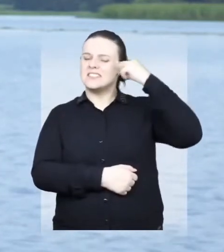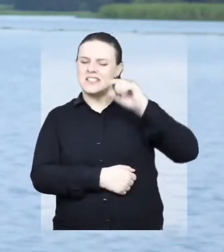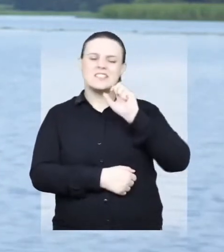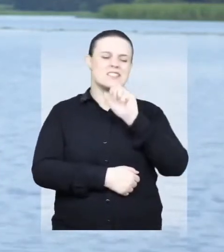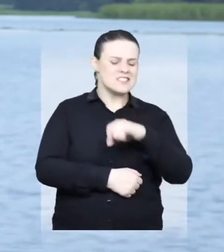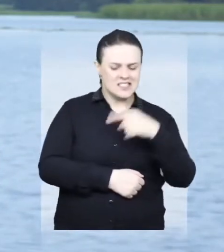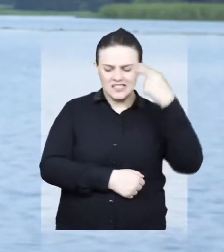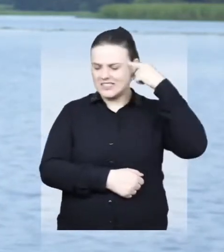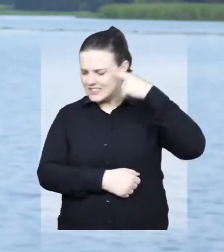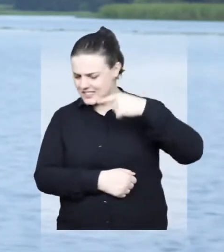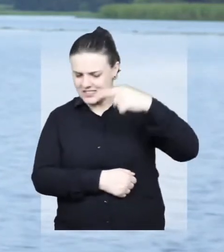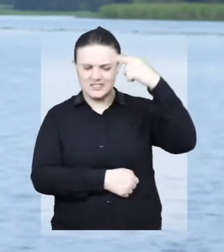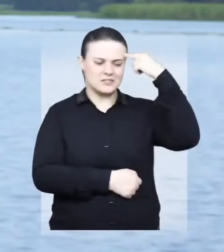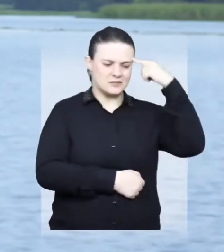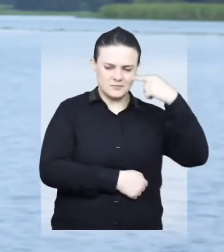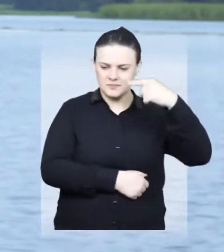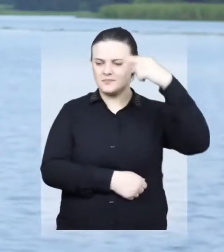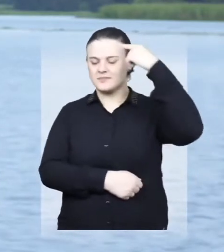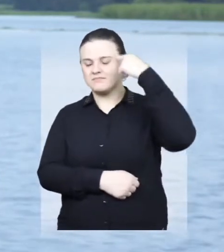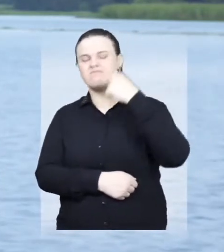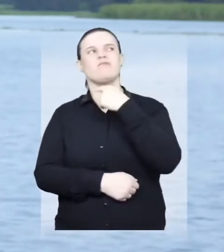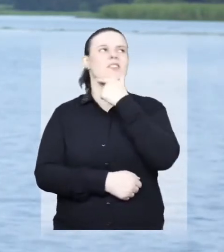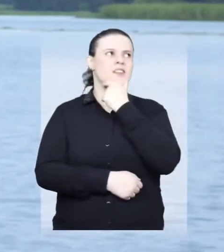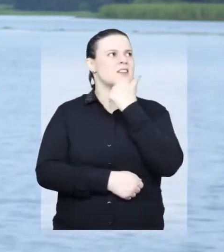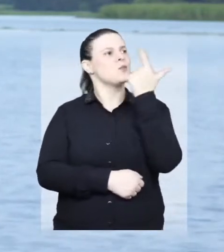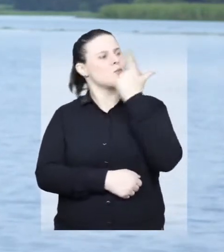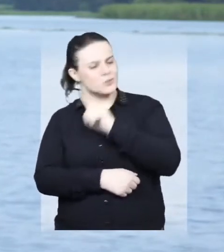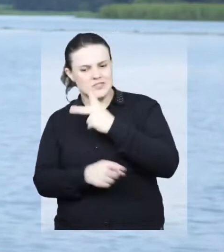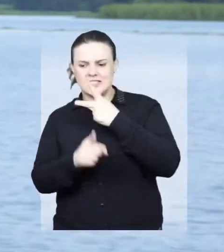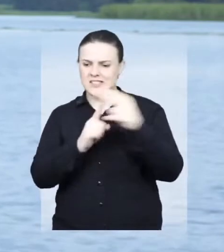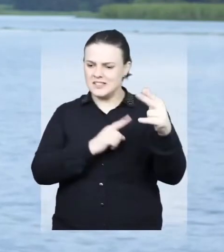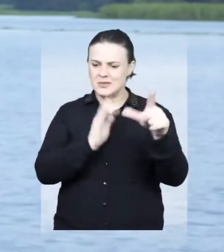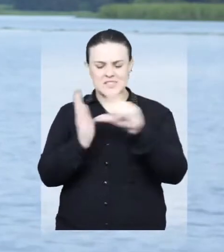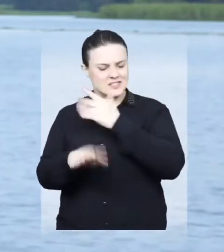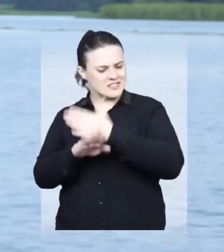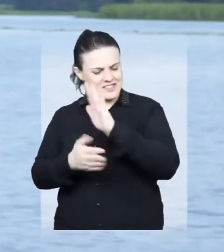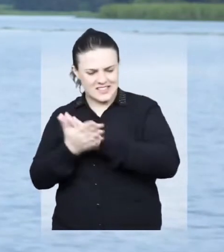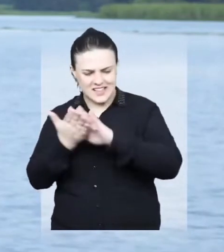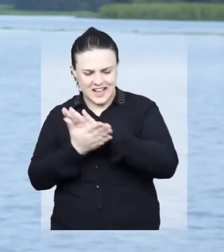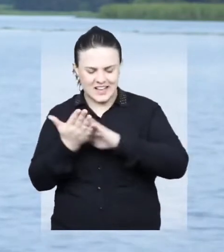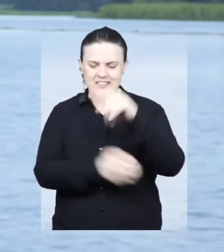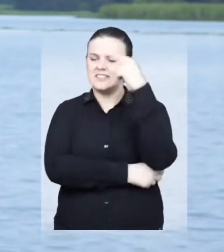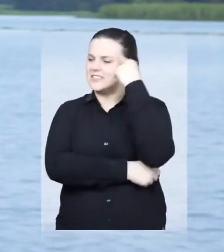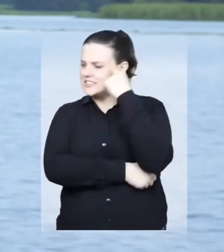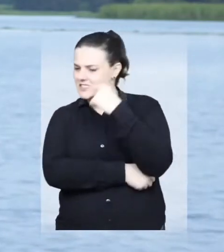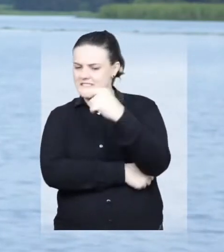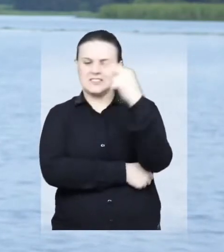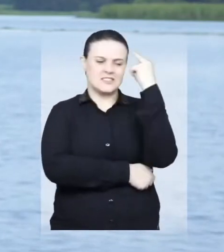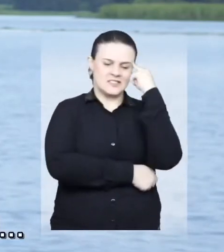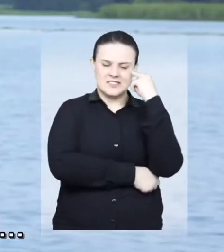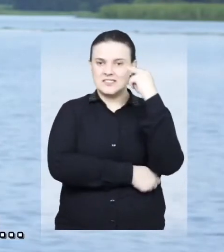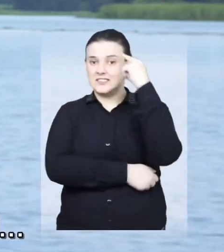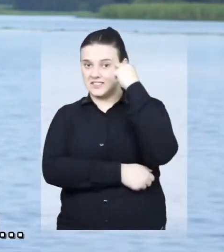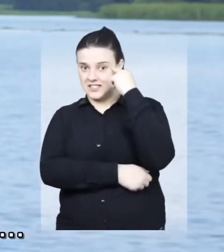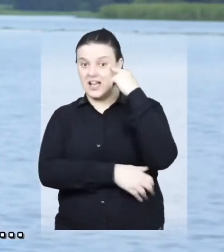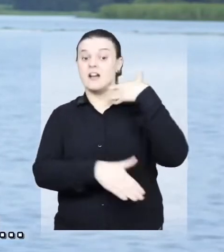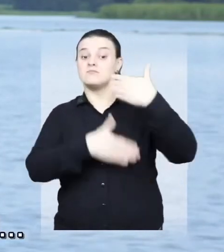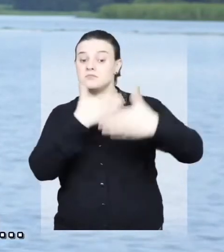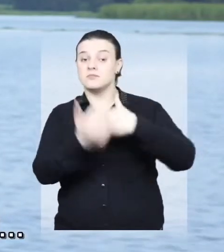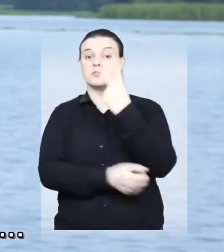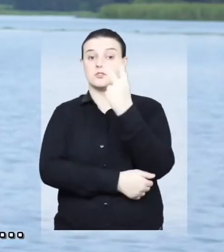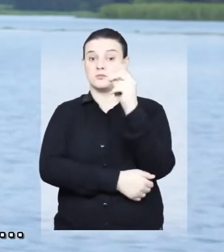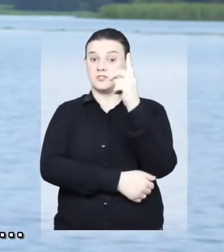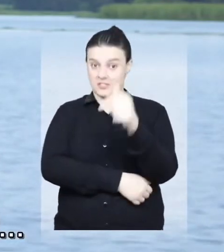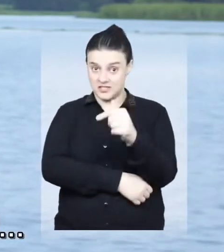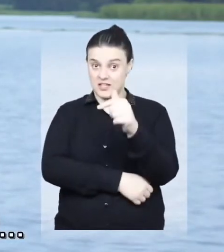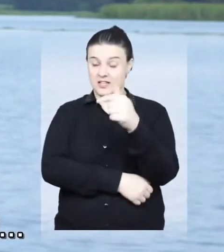e se, nossa, você ganhou sem nunca ter treinado, e aí ficava aquela coisa. E aí quando foi em